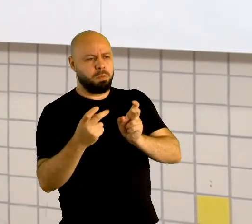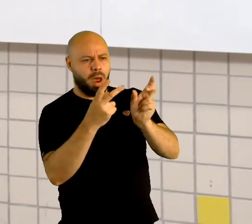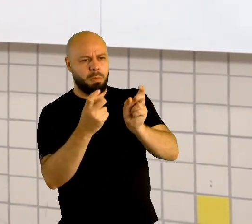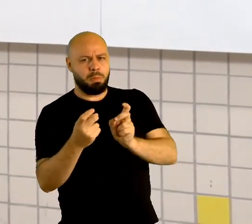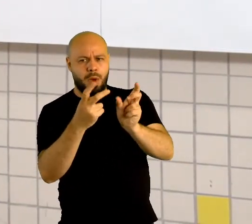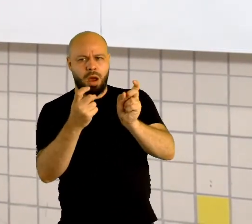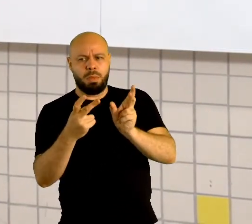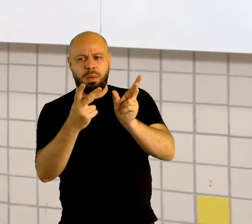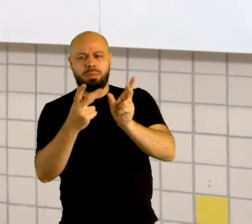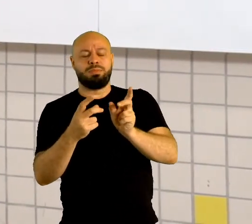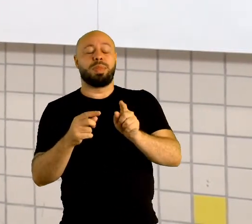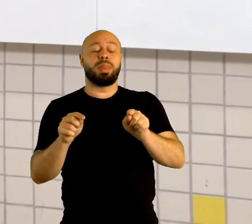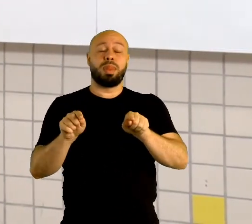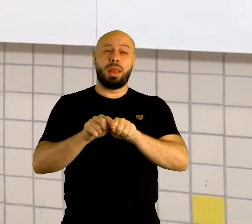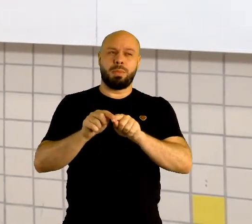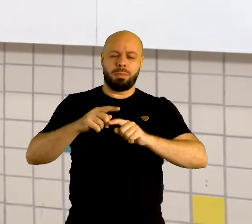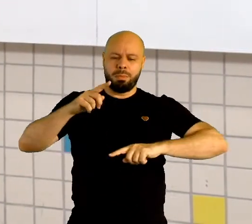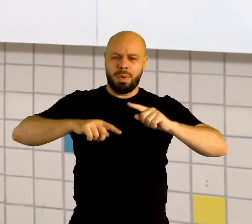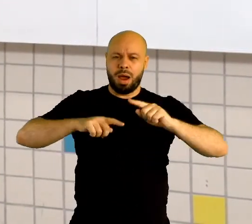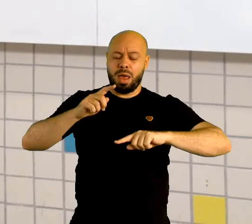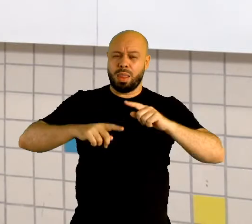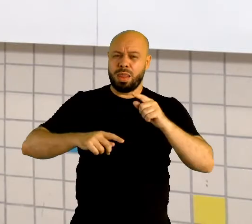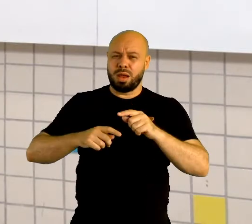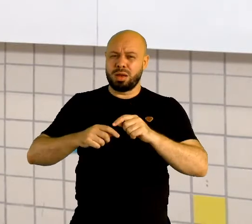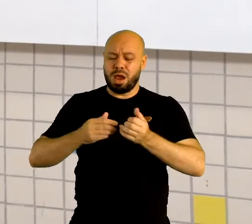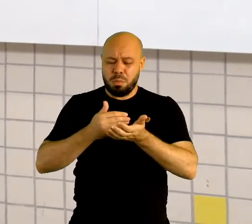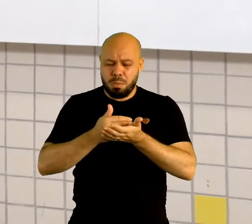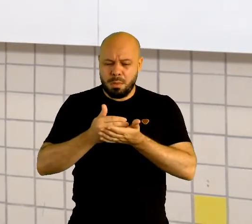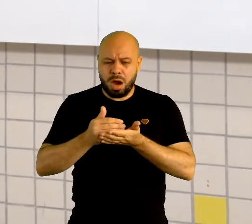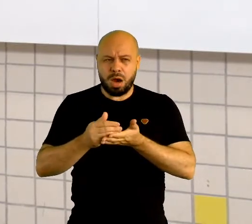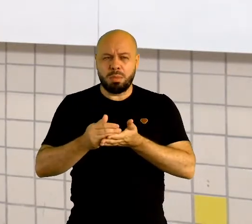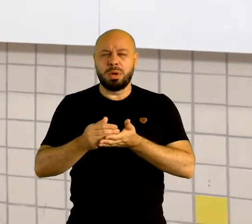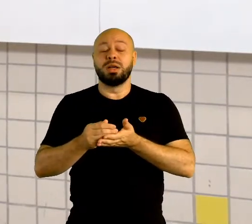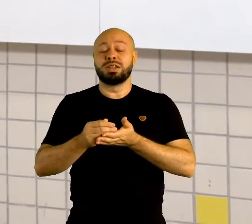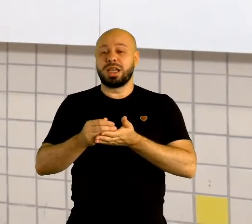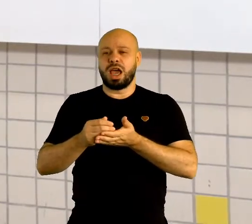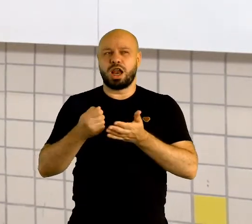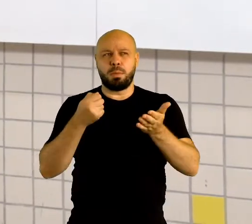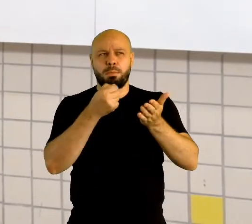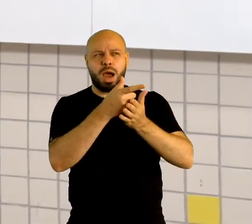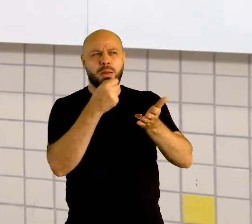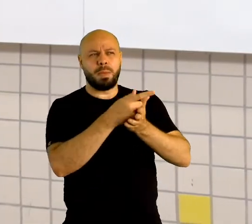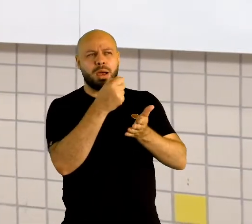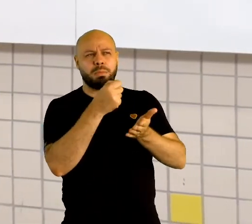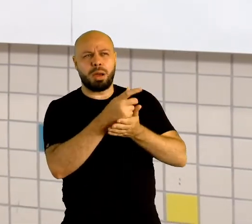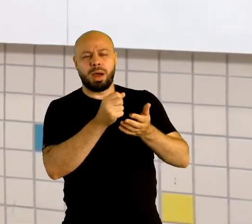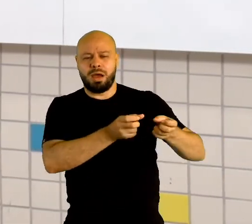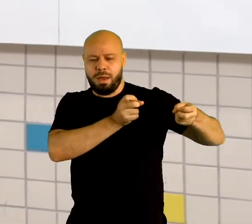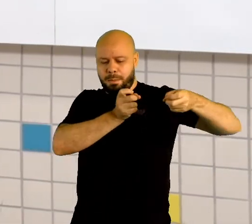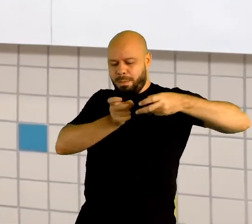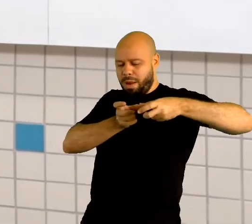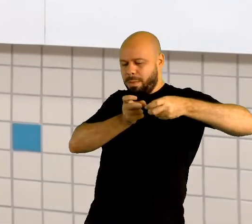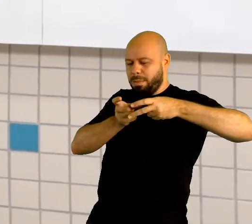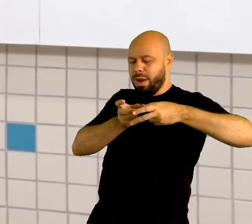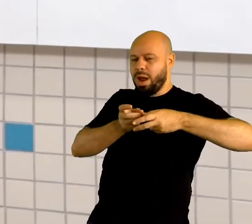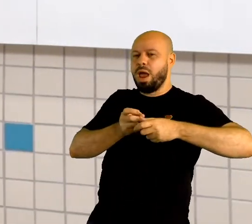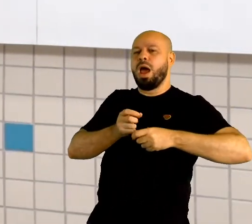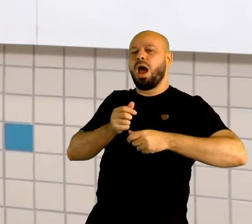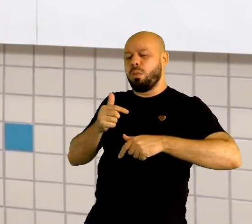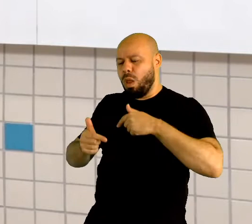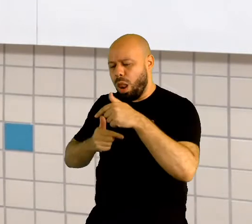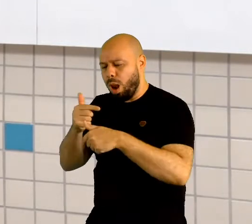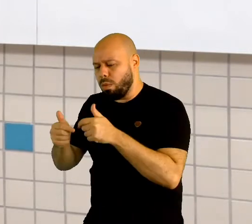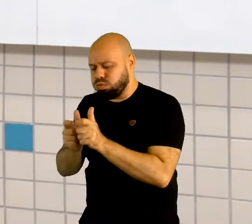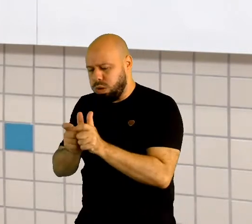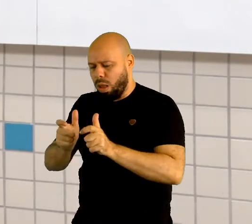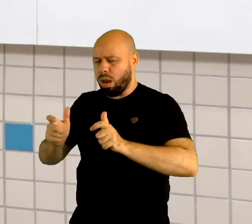menos matéria-prima para a sua indústria, e isso economicamente, né, é bem importante.